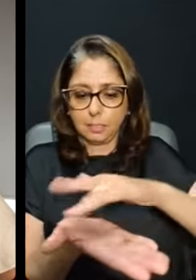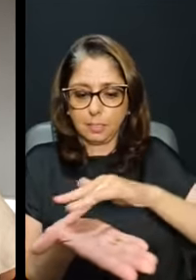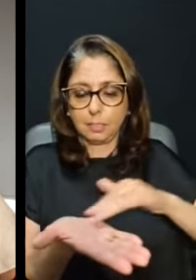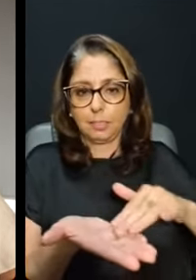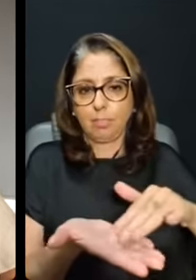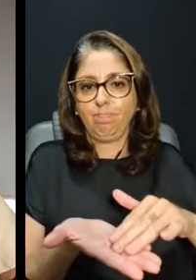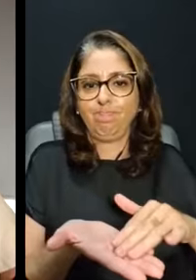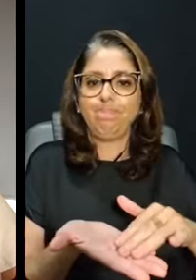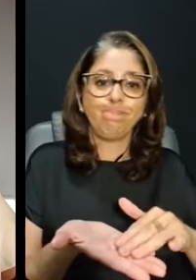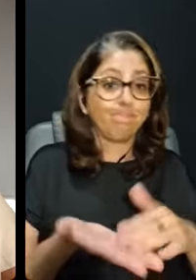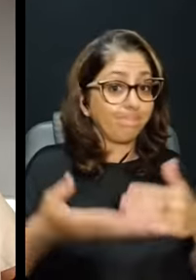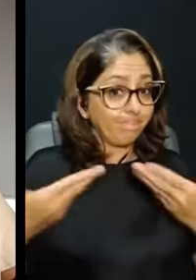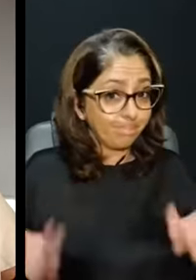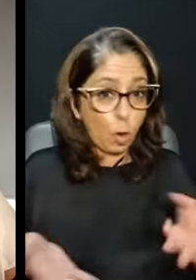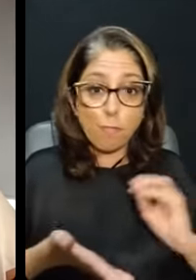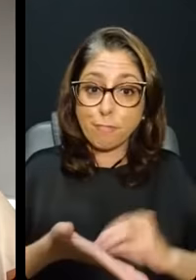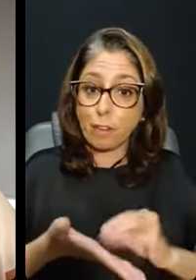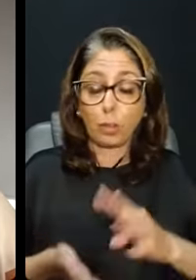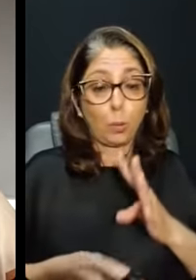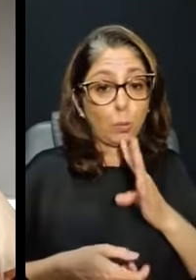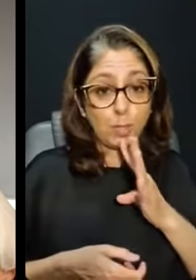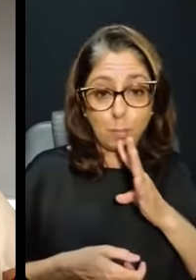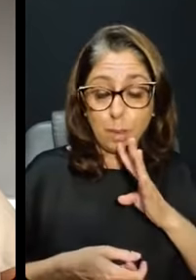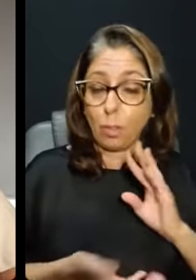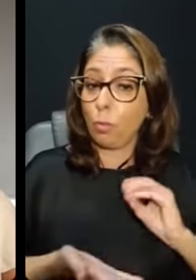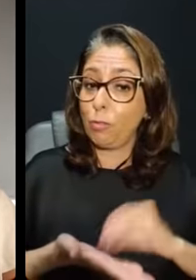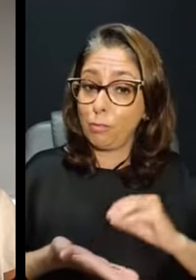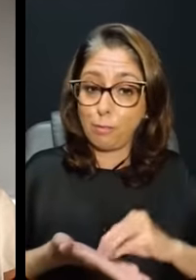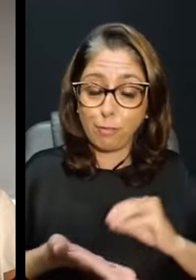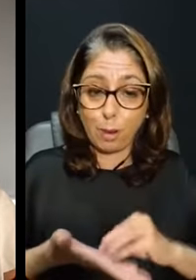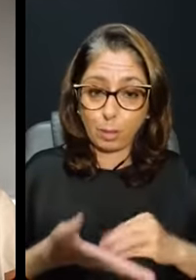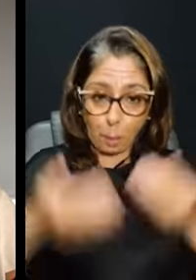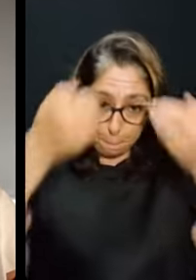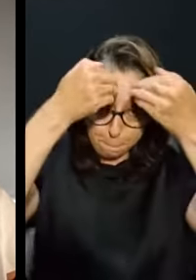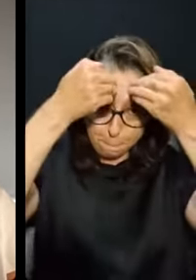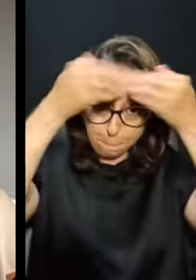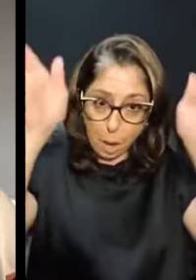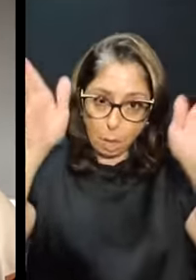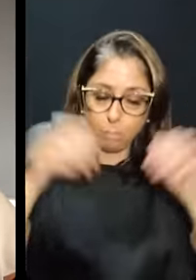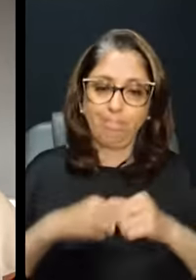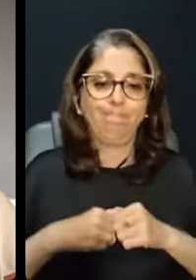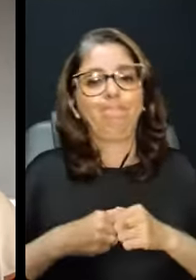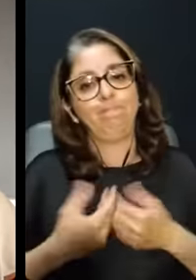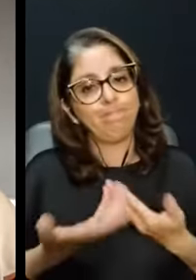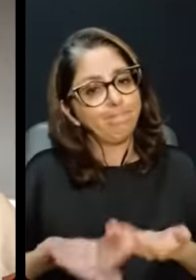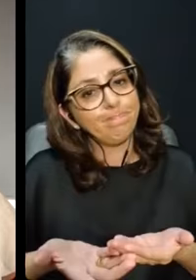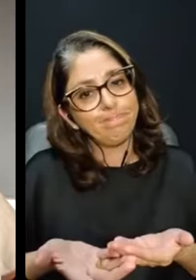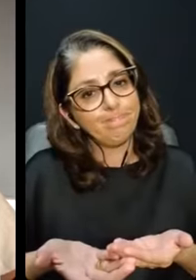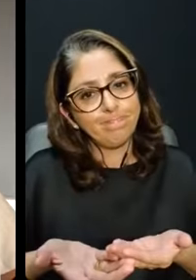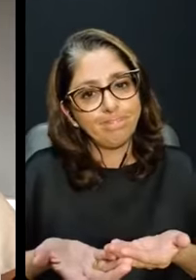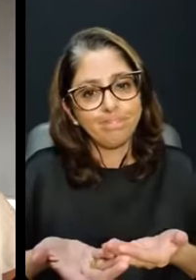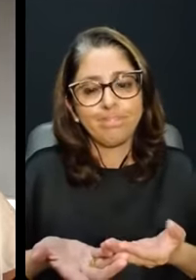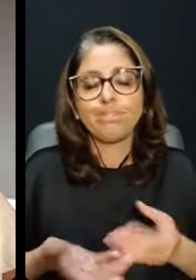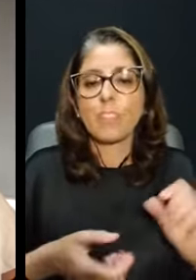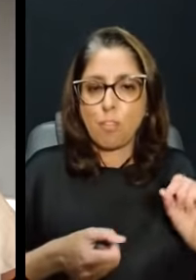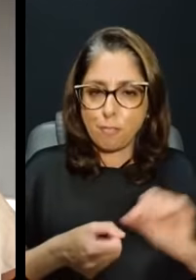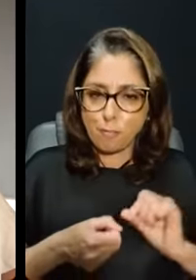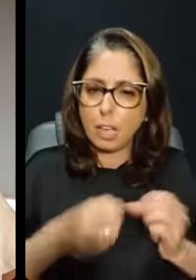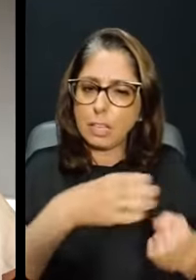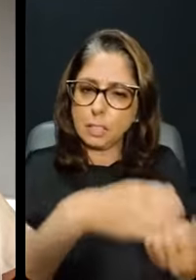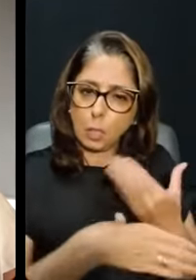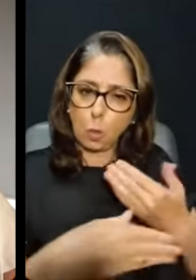do conhecimento. Talvez aquelas pessoas que produziram aquela embalagem nem saibam que isso existe. E aí seria muito interessante que